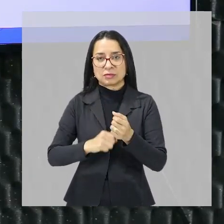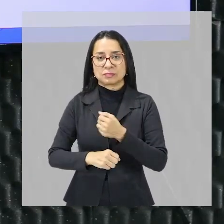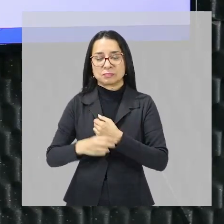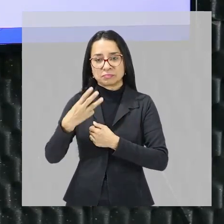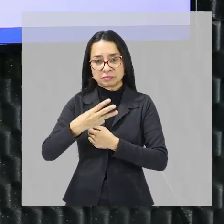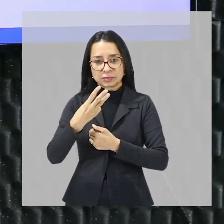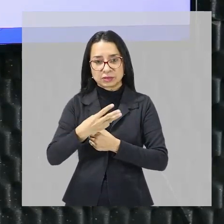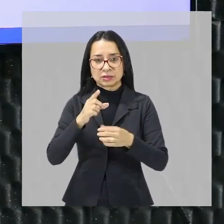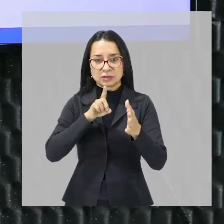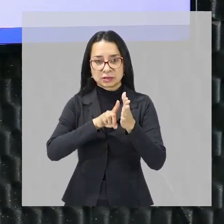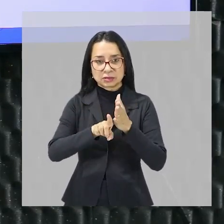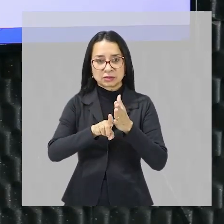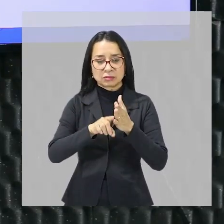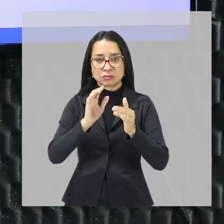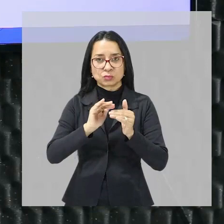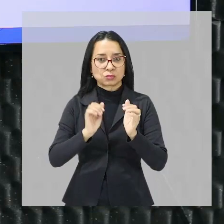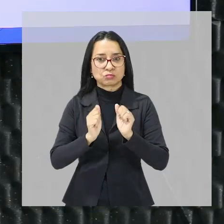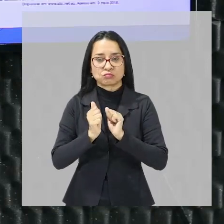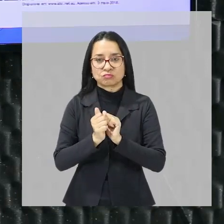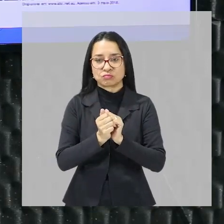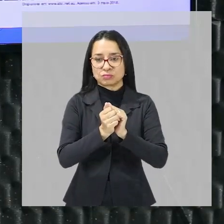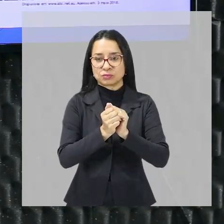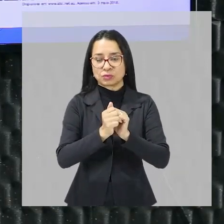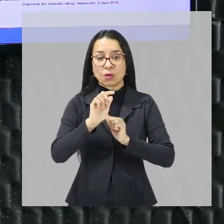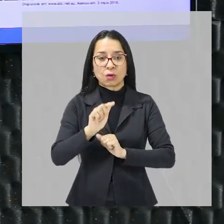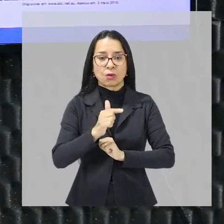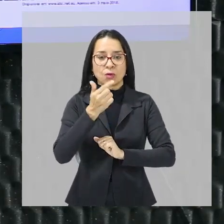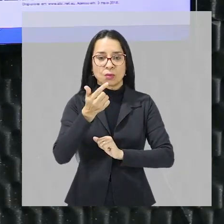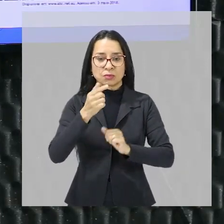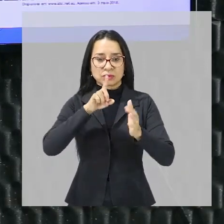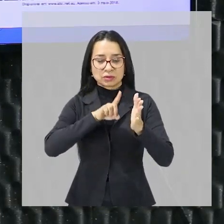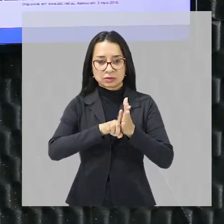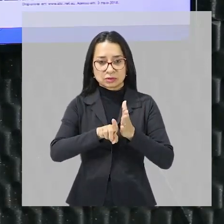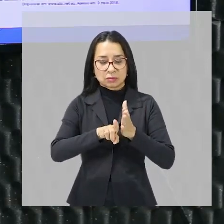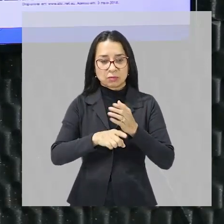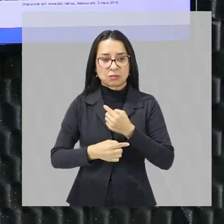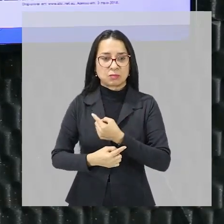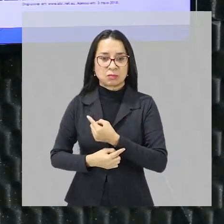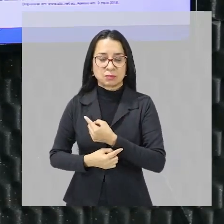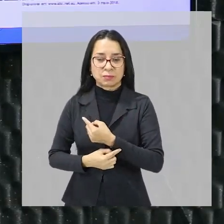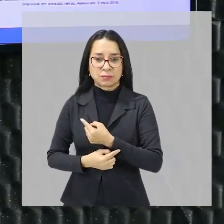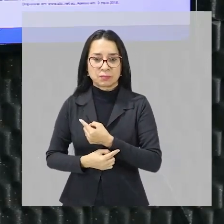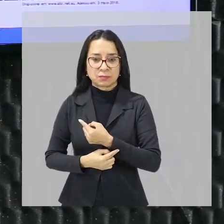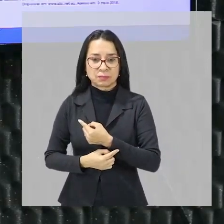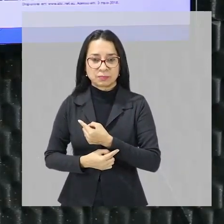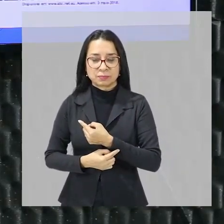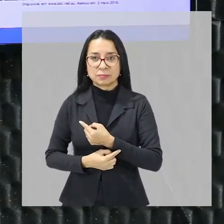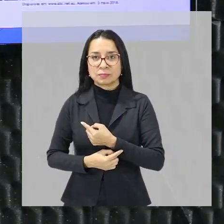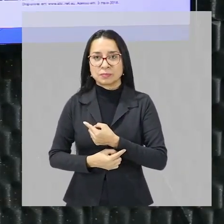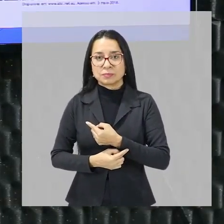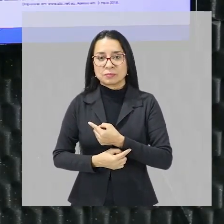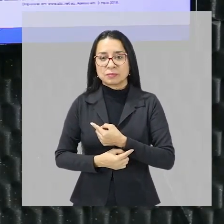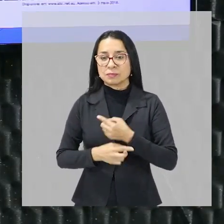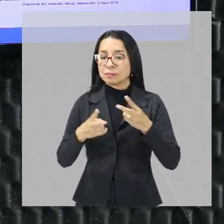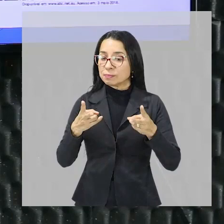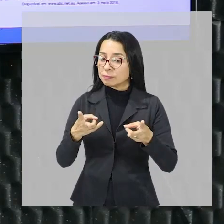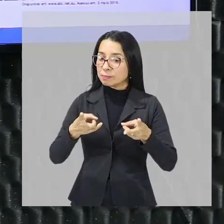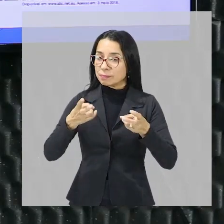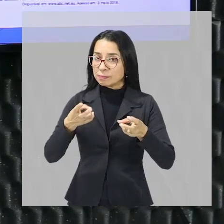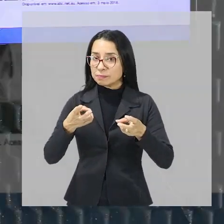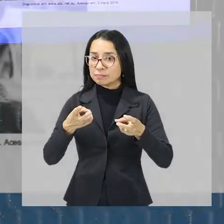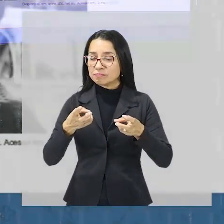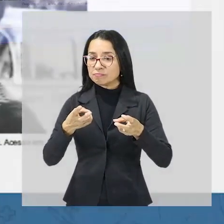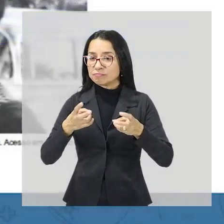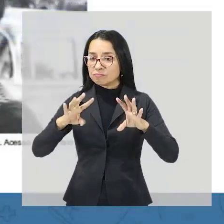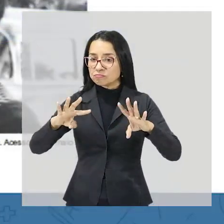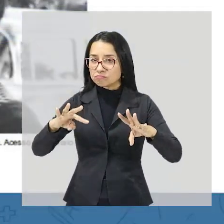terceiro acerto de todo mundo junto. Próxima e última questão dessa aula. Essa questão aqui, eu quero que tu preste